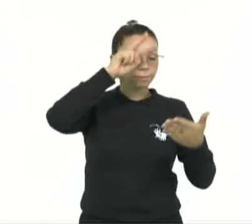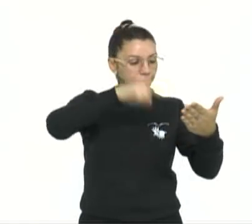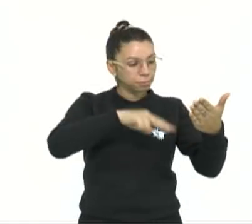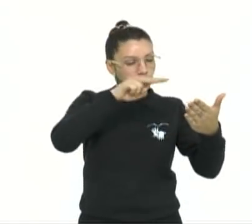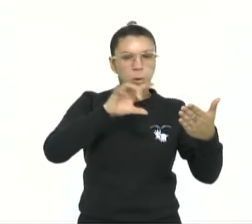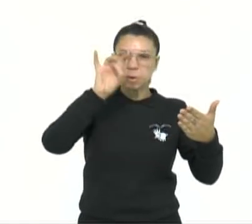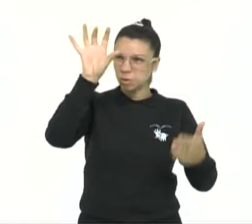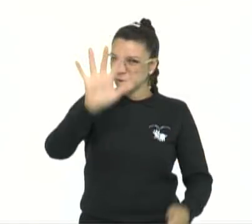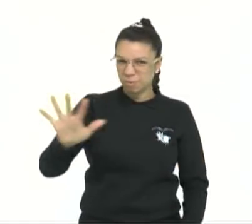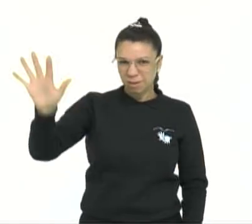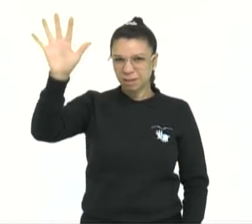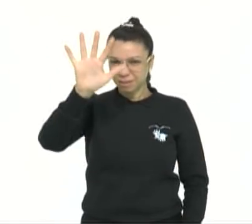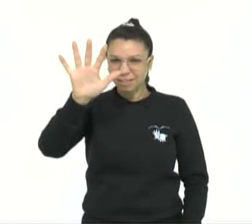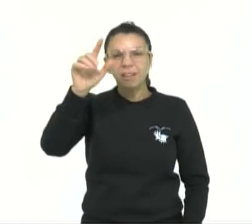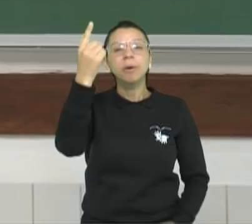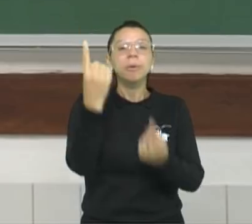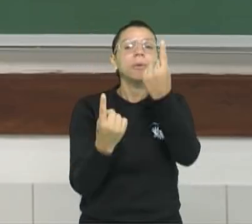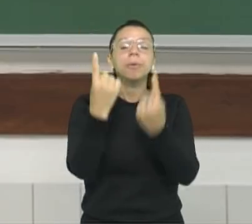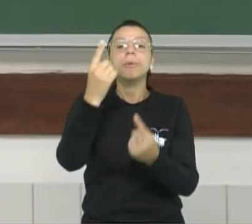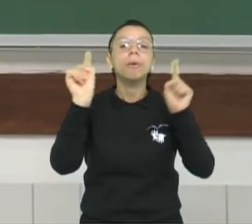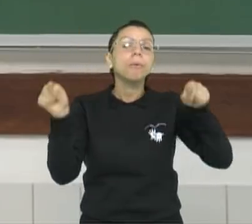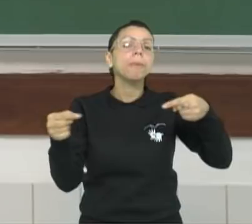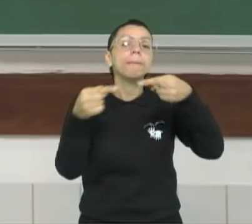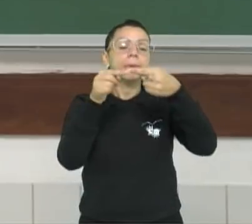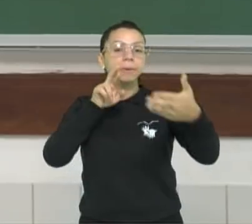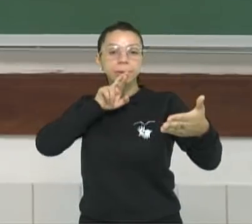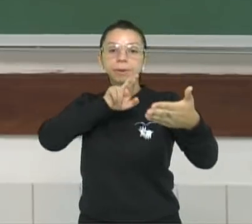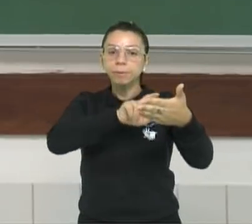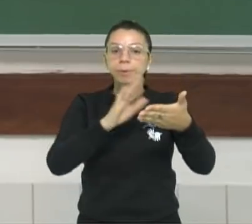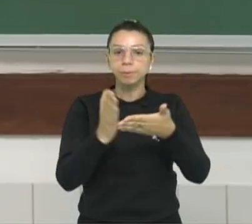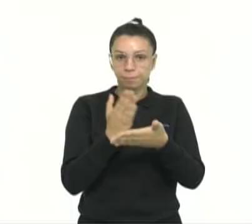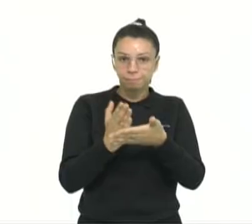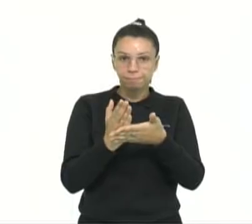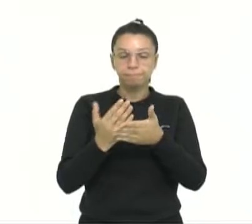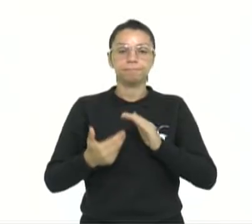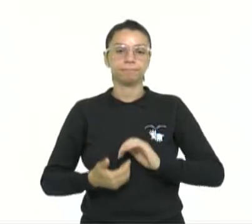através das imagens. Qual é a letra correta? Anota aí no seu caderno. Vamos lá?